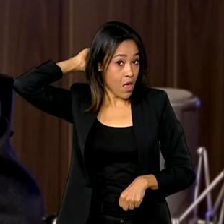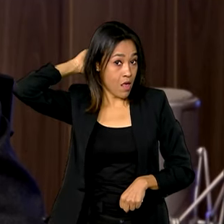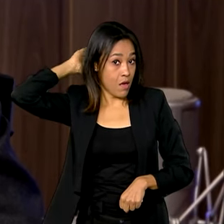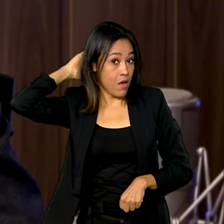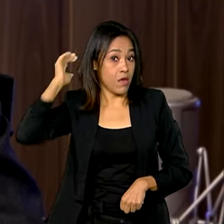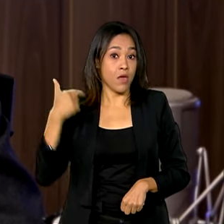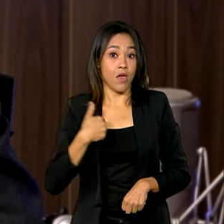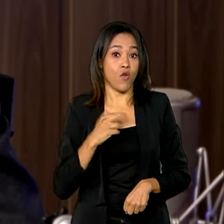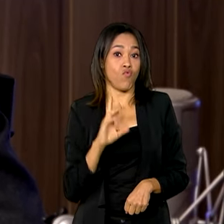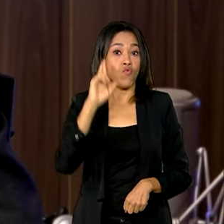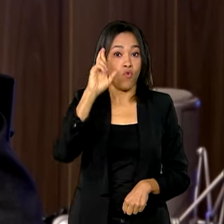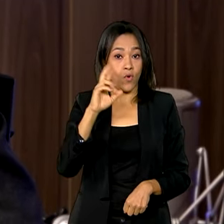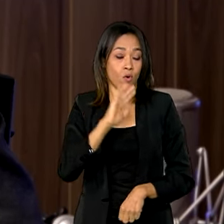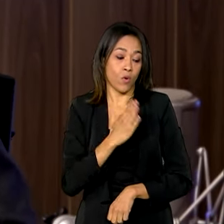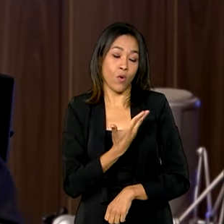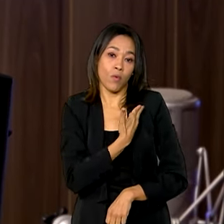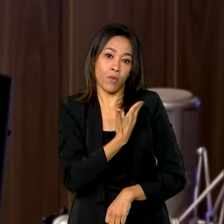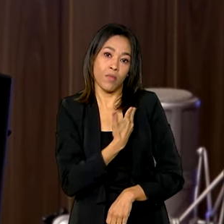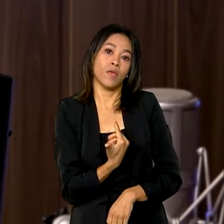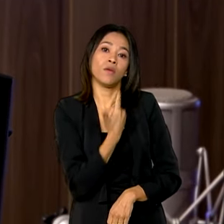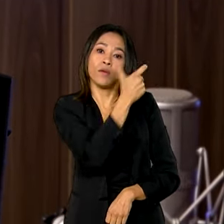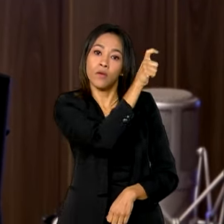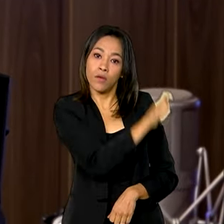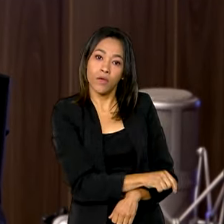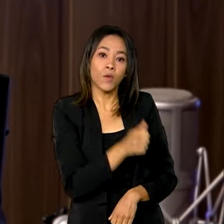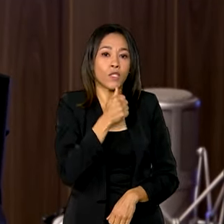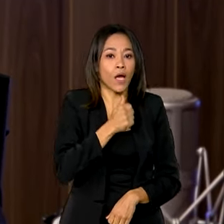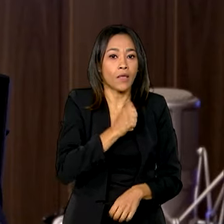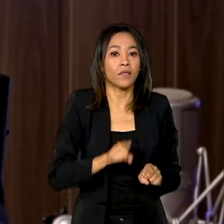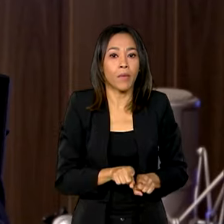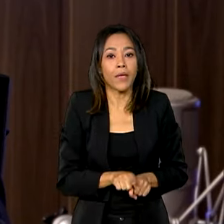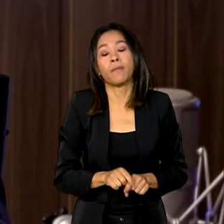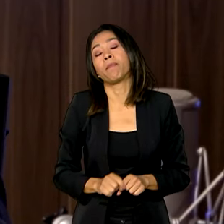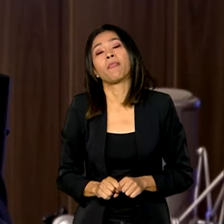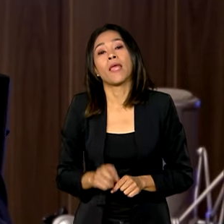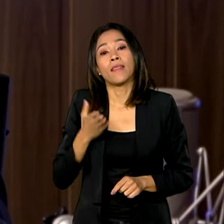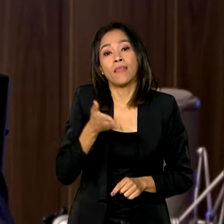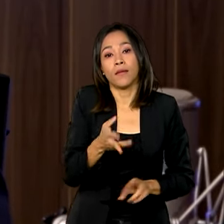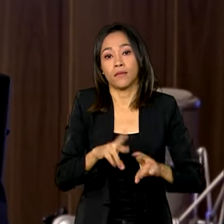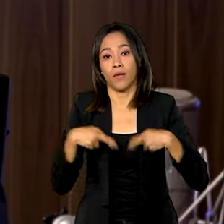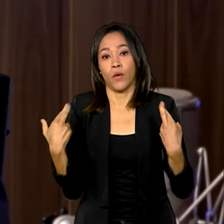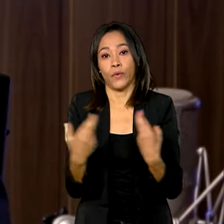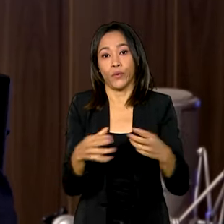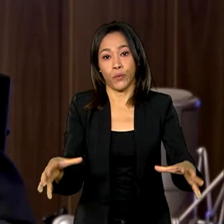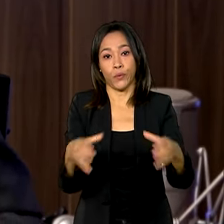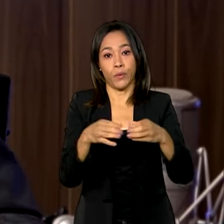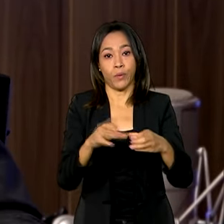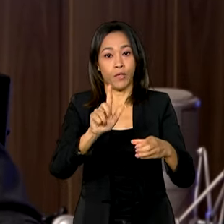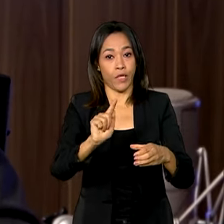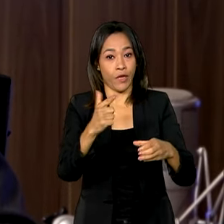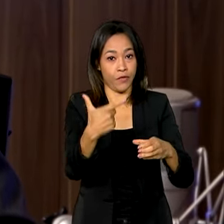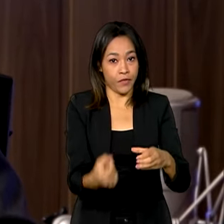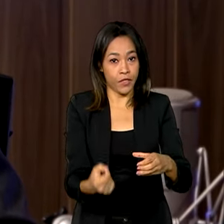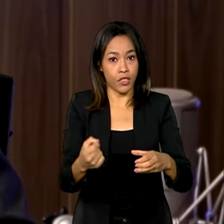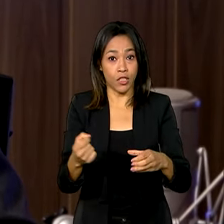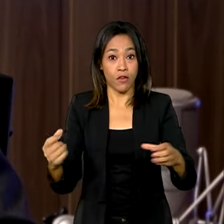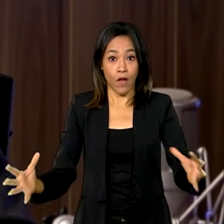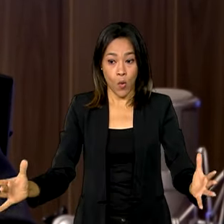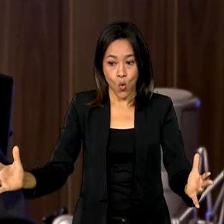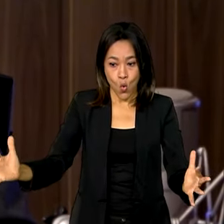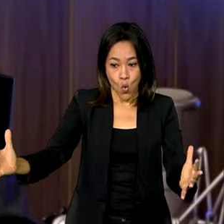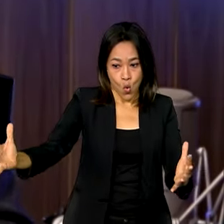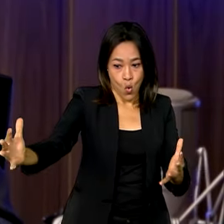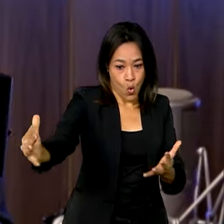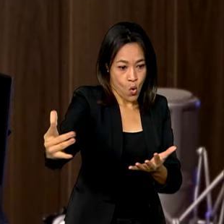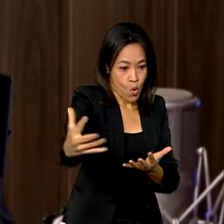o colega Jader a reunião do G20 ela vai consolidar toda a responsabilidade desse